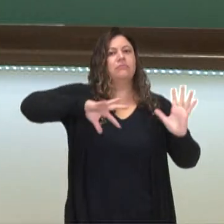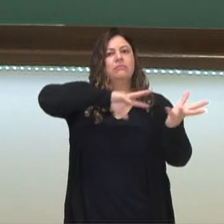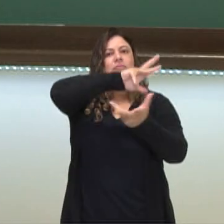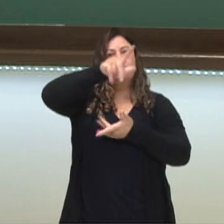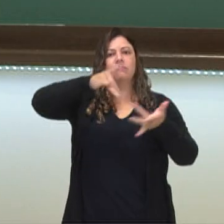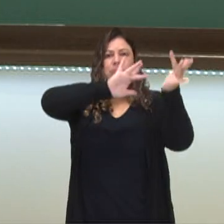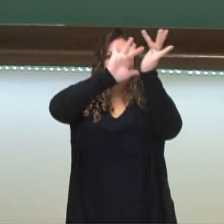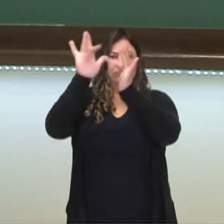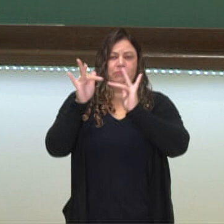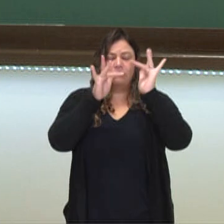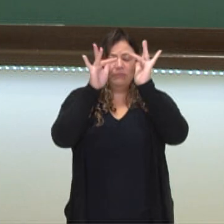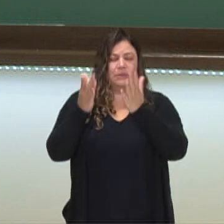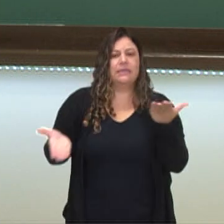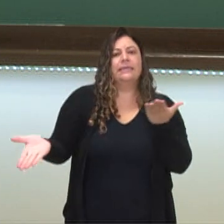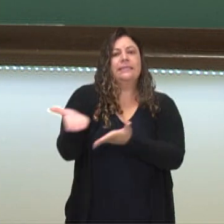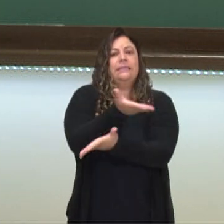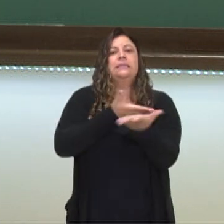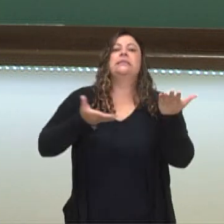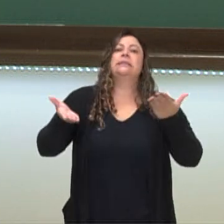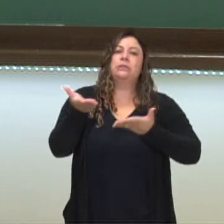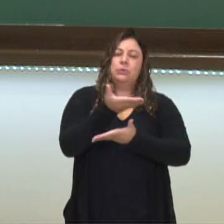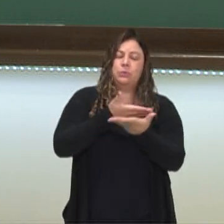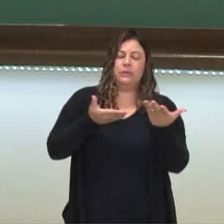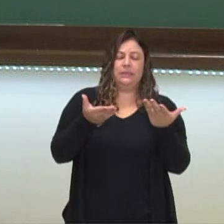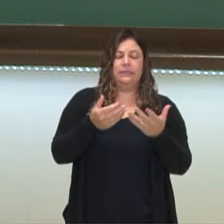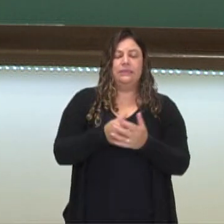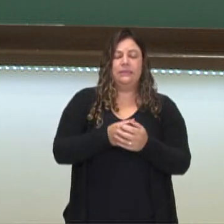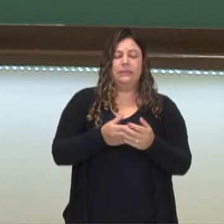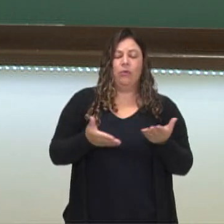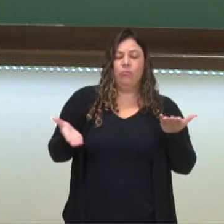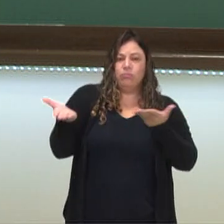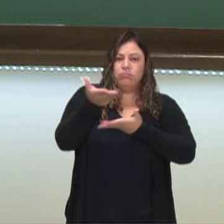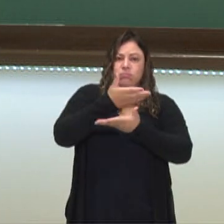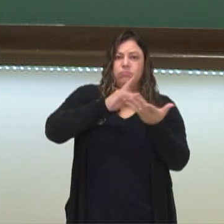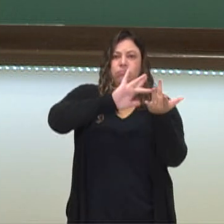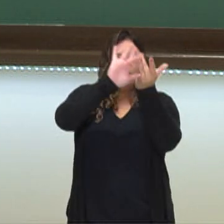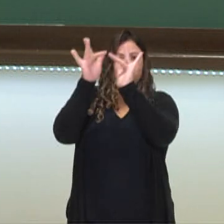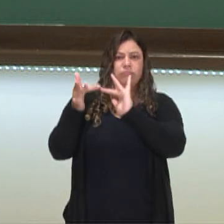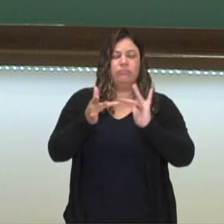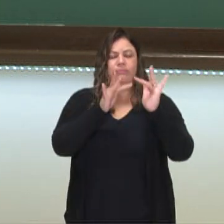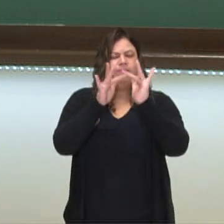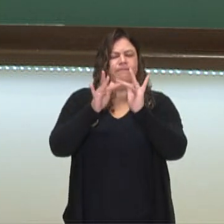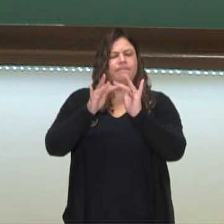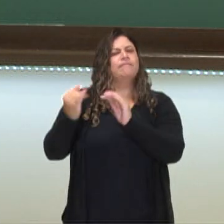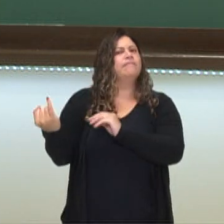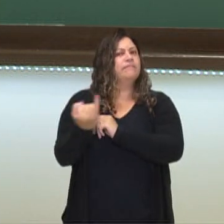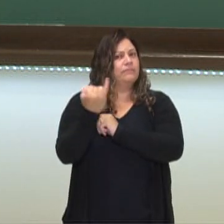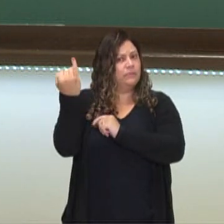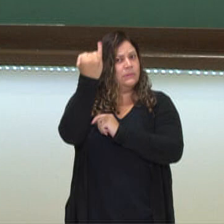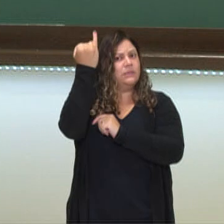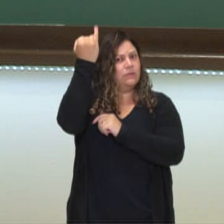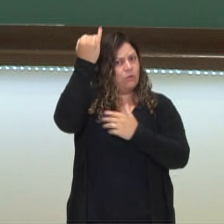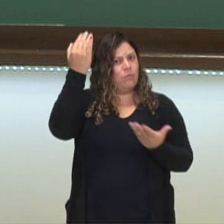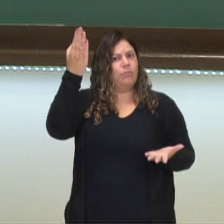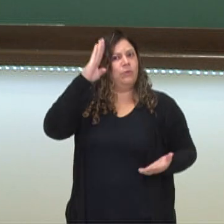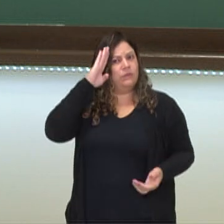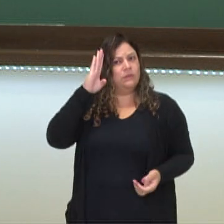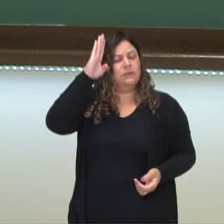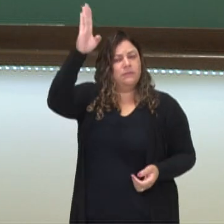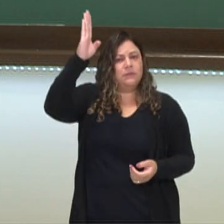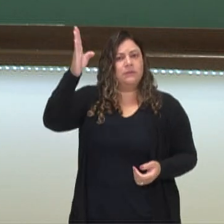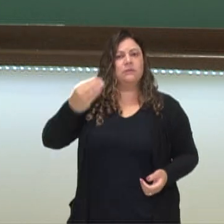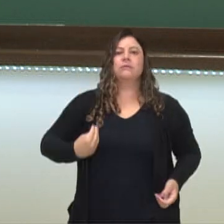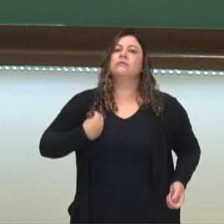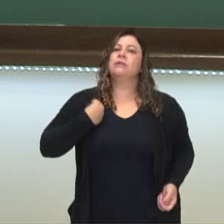essa circulação de capitais, esse fluxo de capitais, tem uma importância significativa na